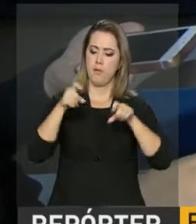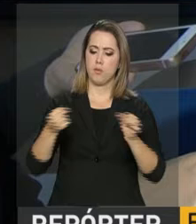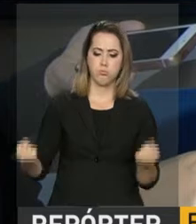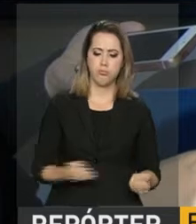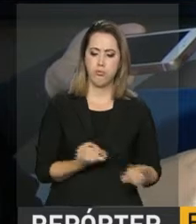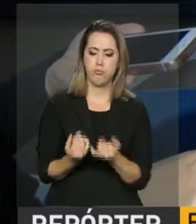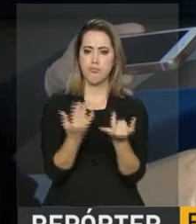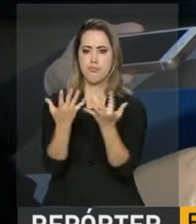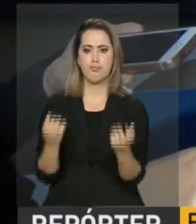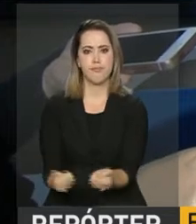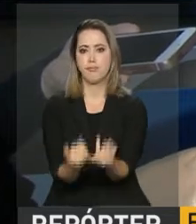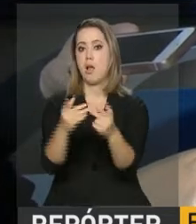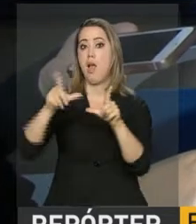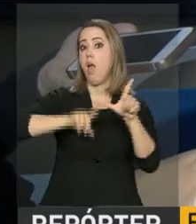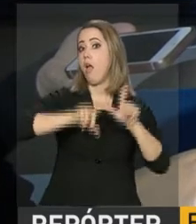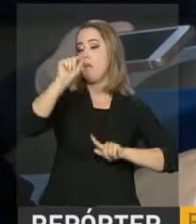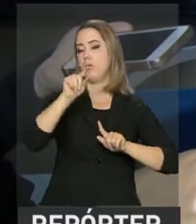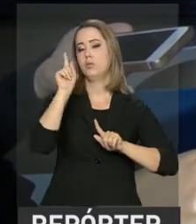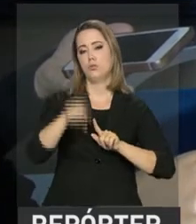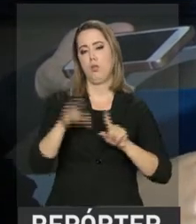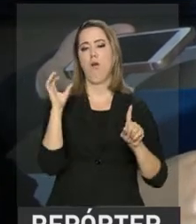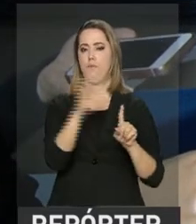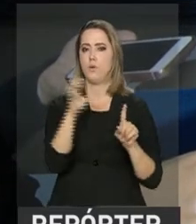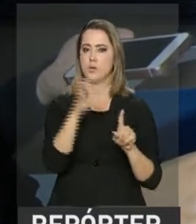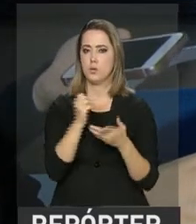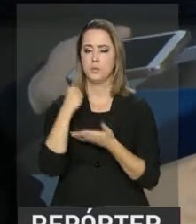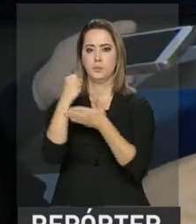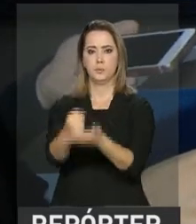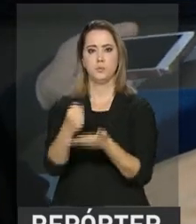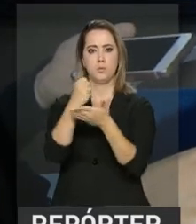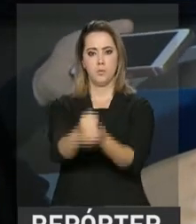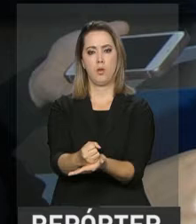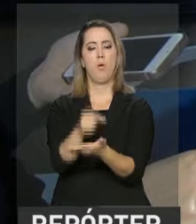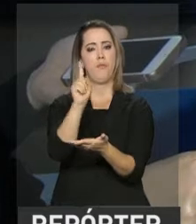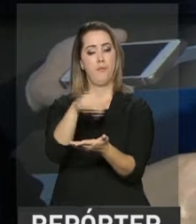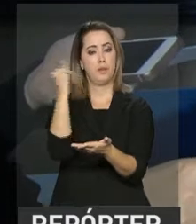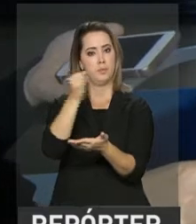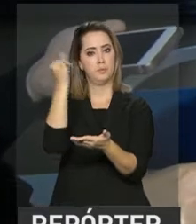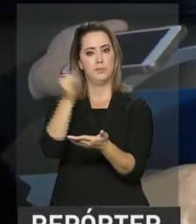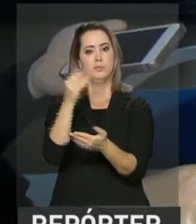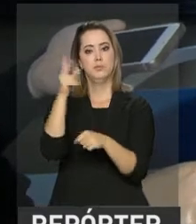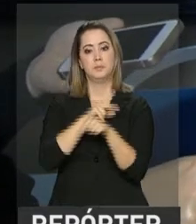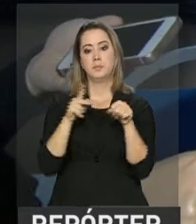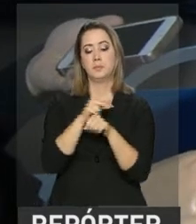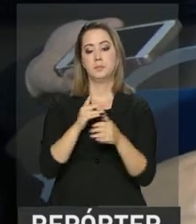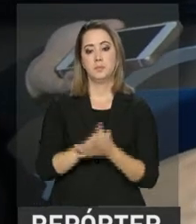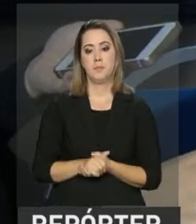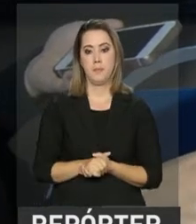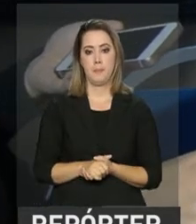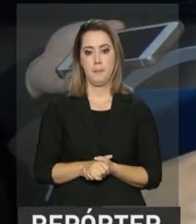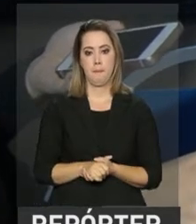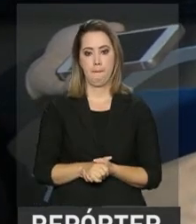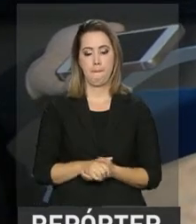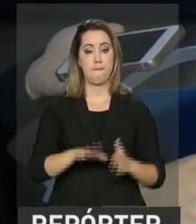colher hoje teve uma influência muito grande com a oferta muito expressiva no país.